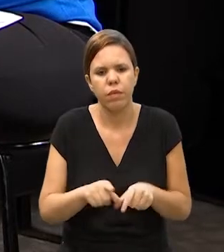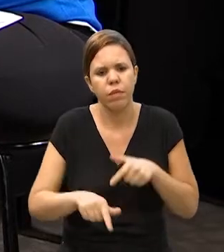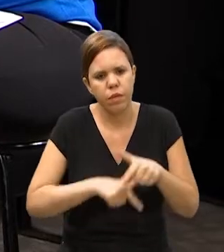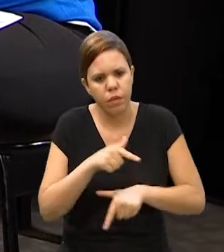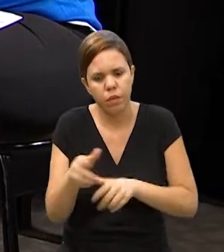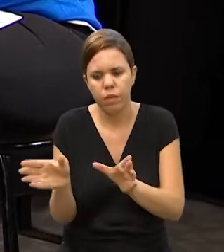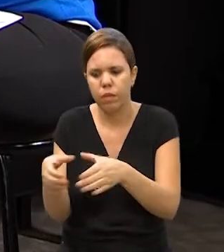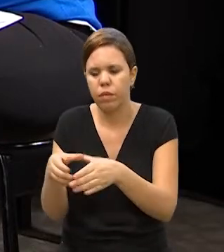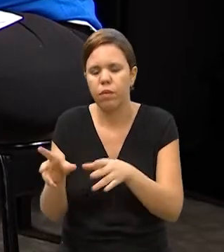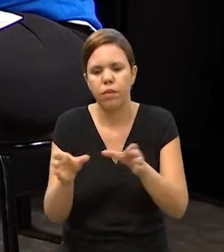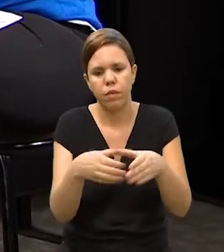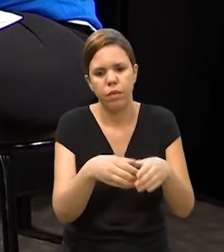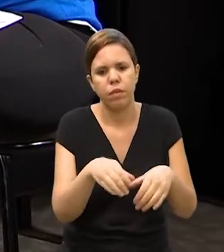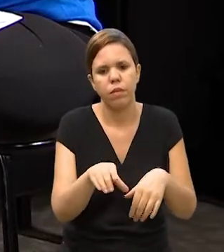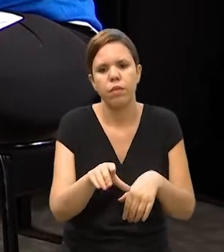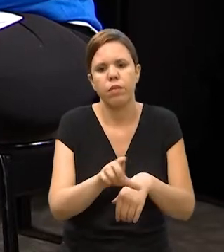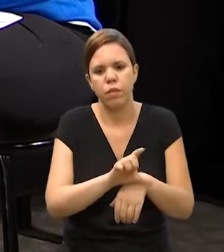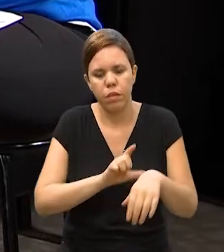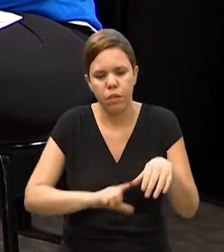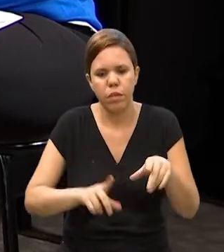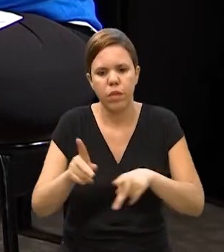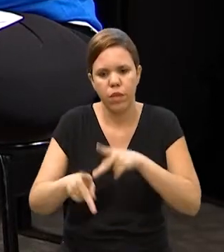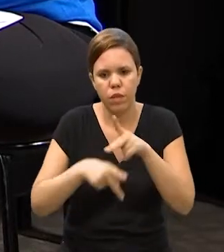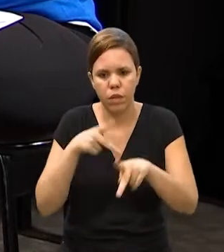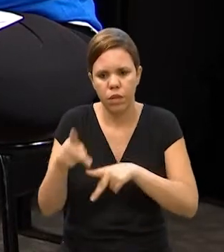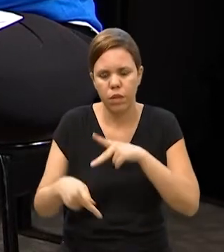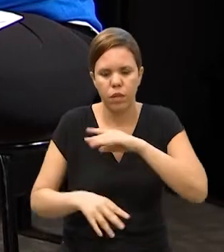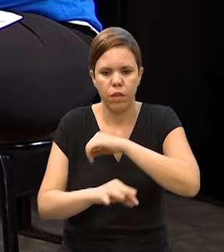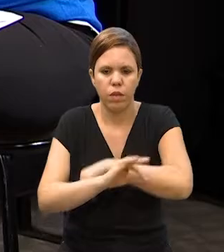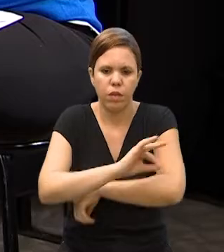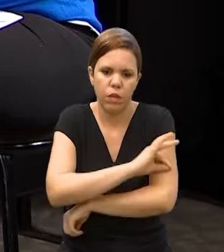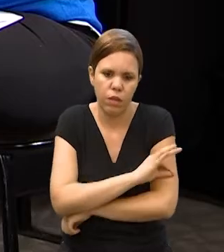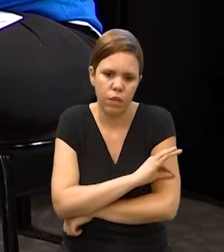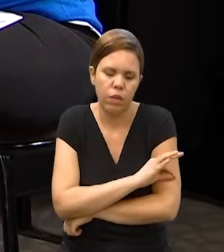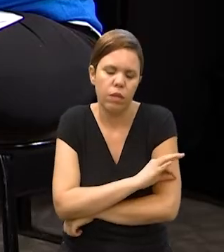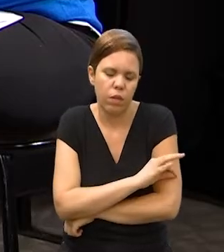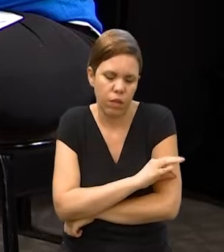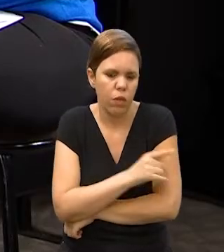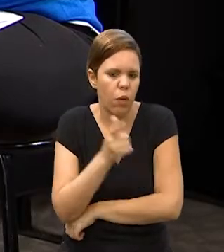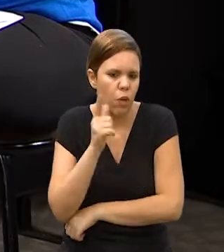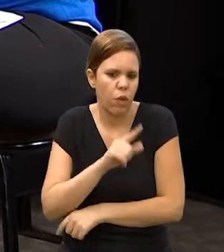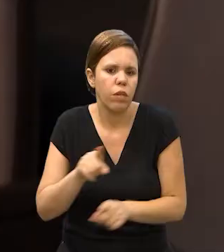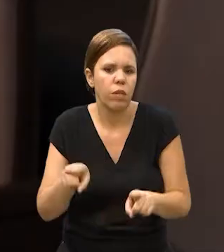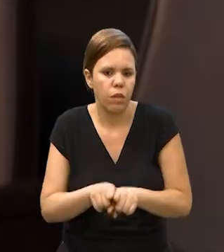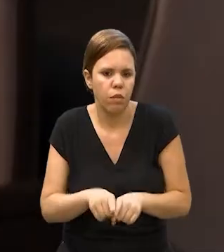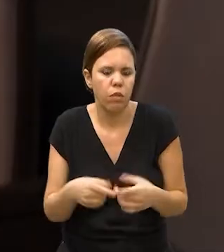trabalho coletivo, o legislativo, a população e o executivo. Só assim a gente vai conseguir uma